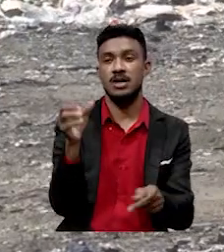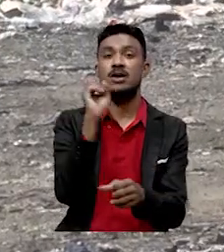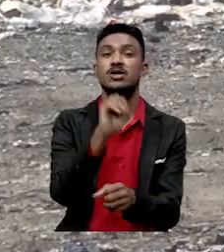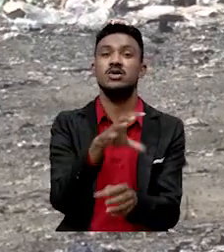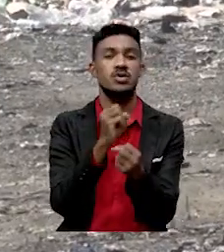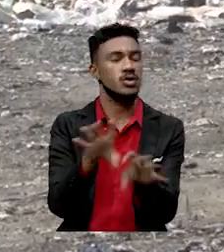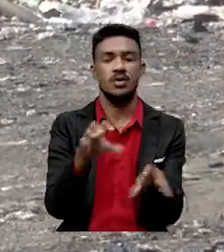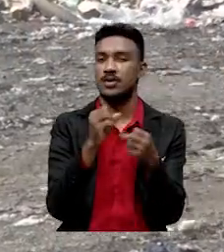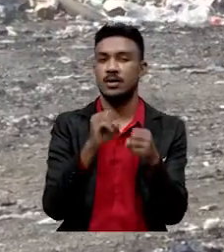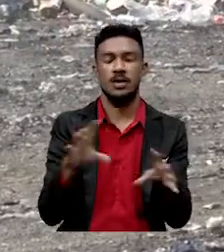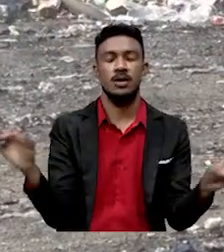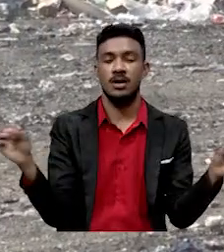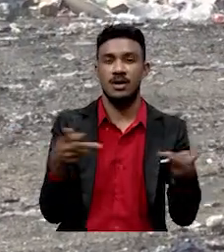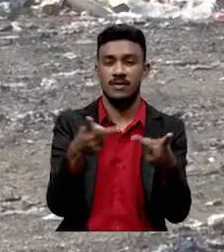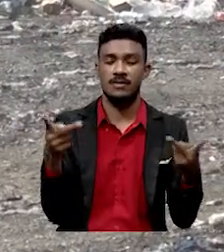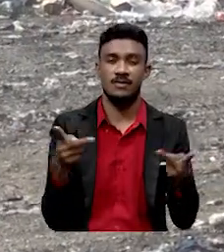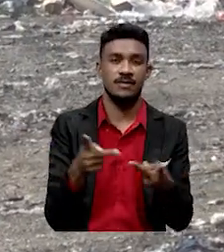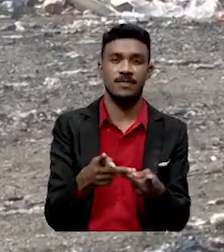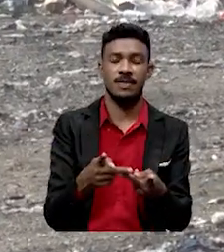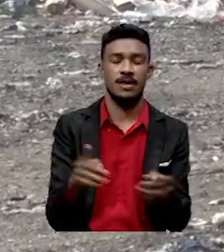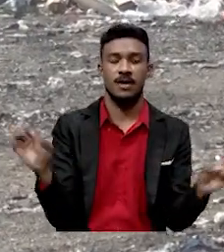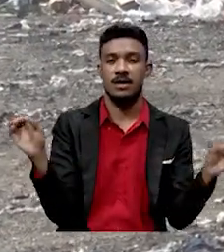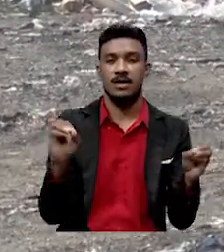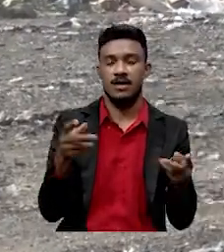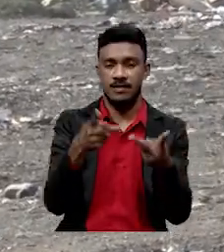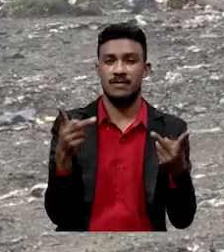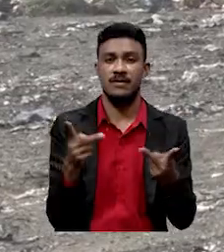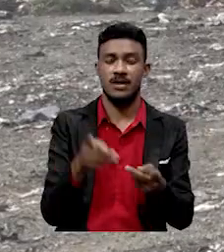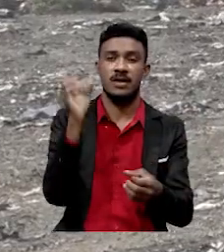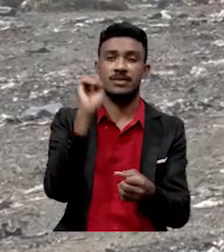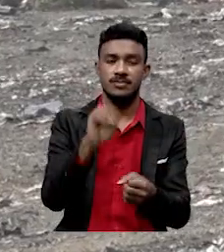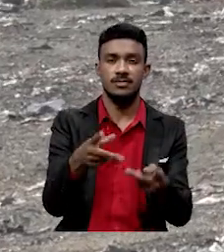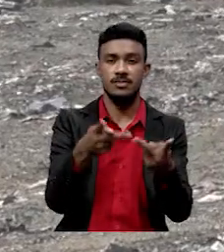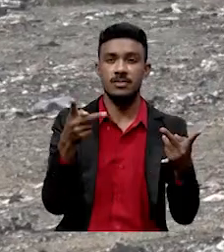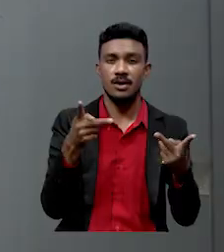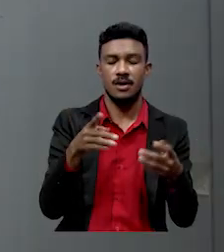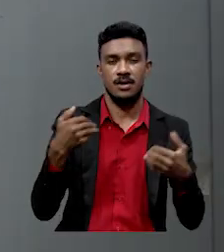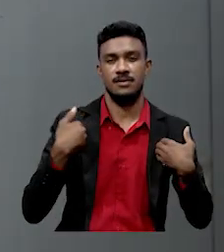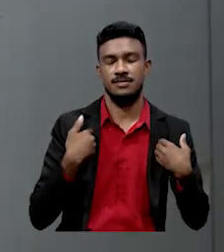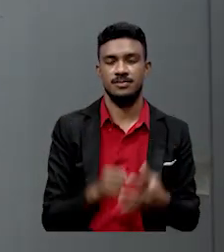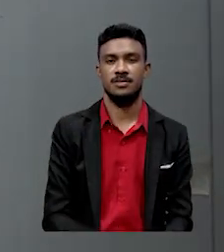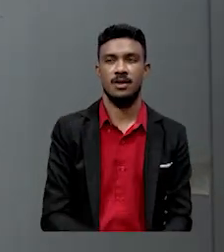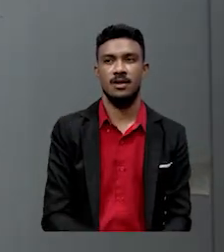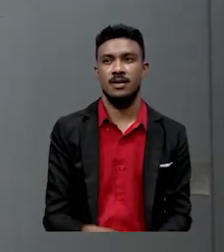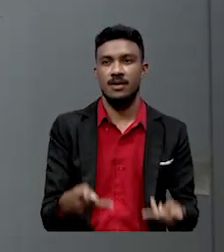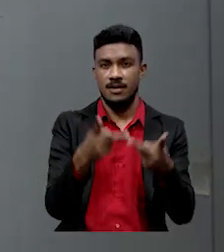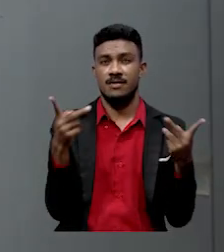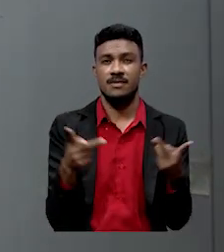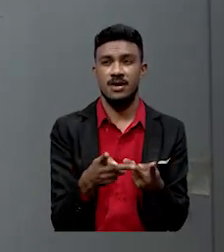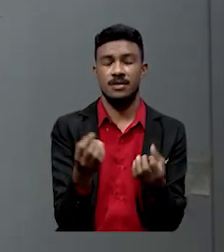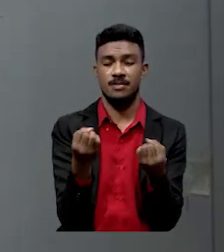la soe ia lixeira, mas que ia bairro Sira, ia ona fatin, soe lixo nian. Fatin barak si